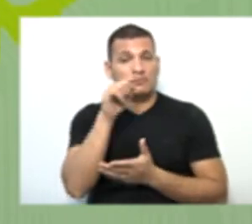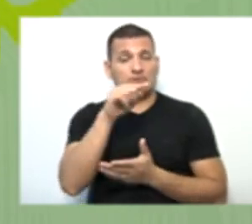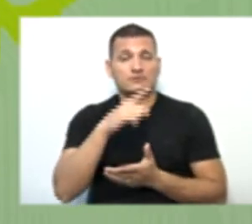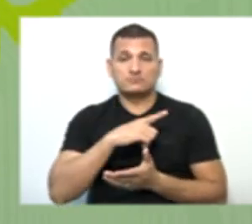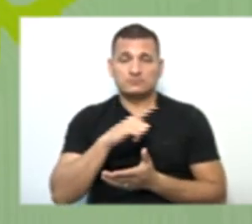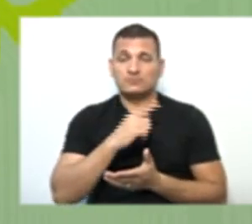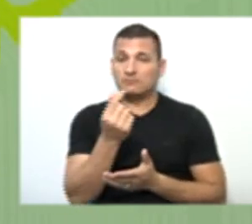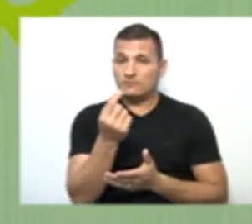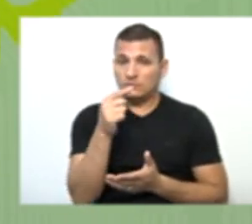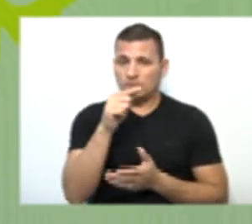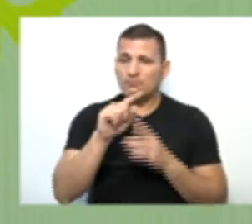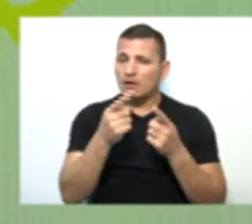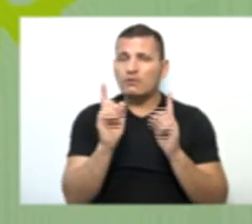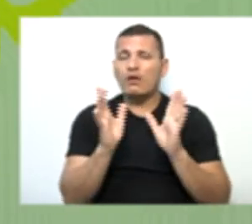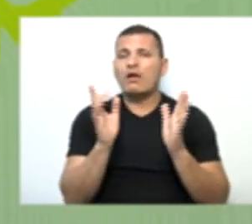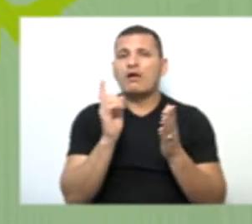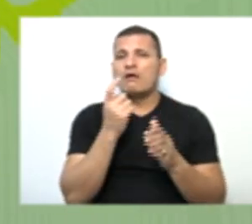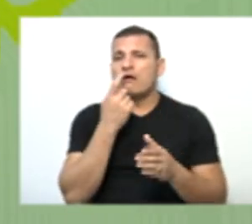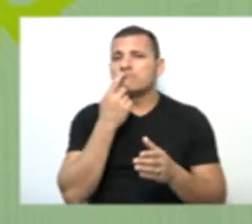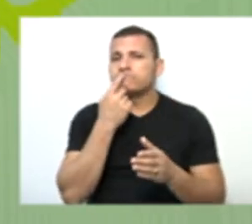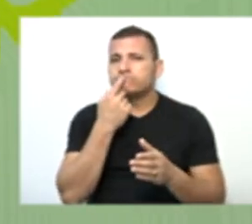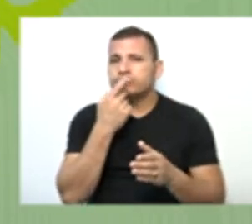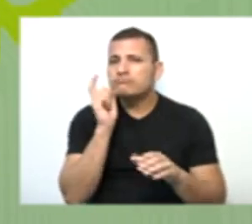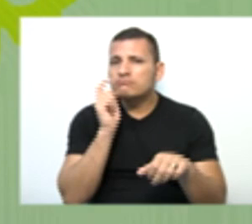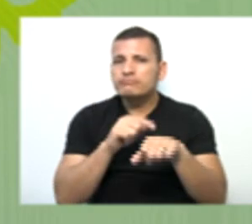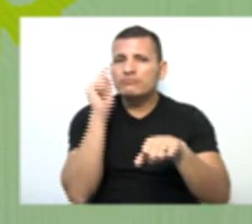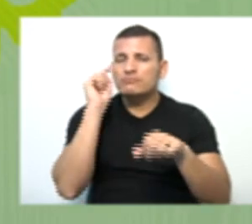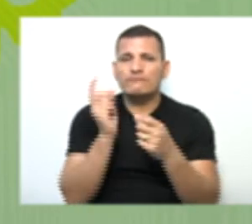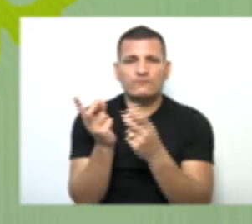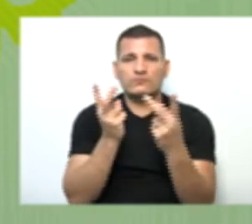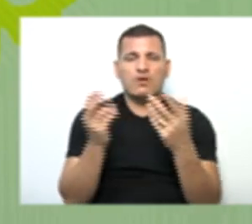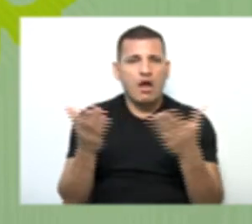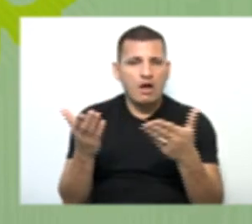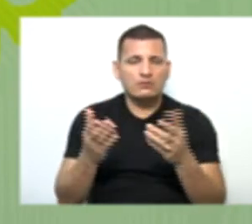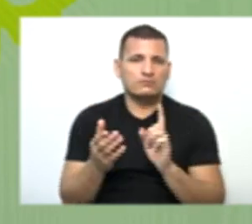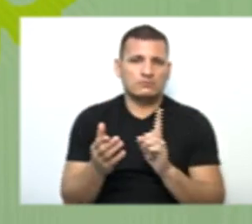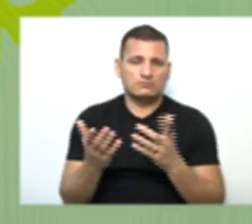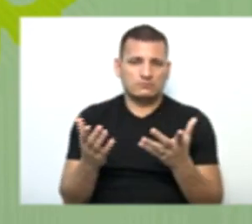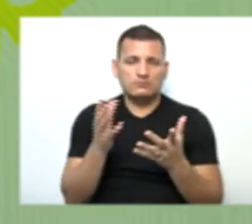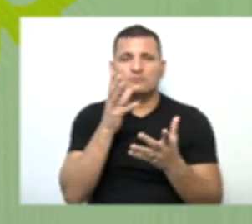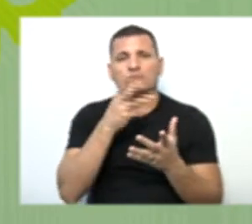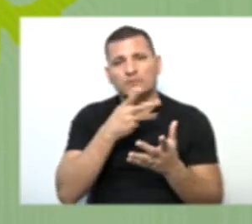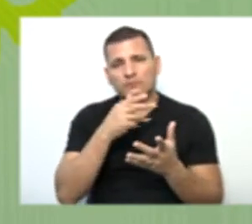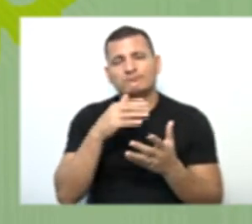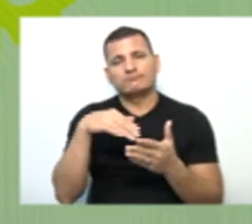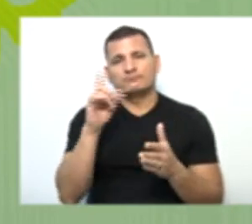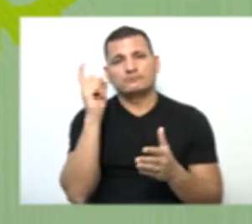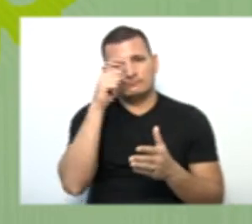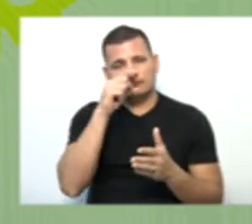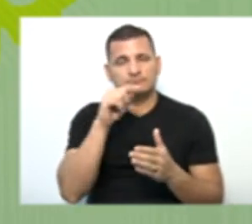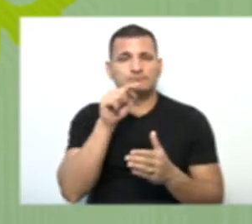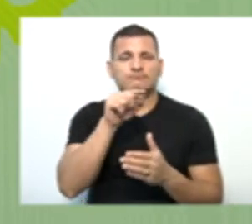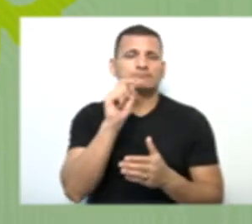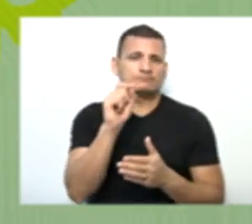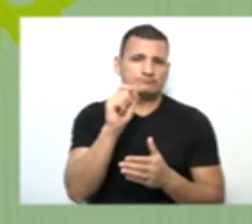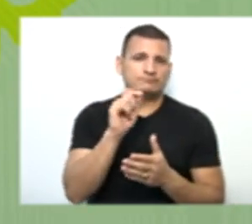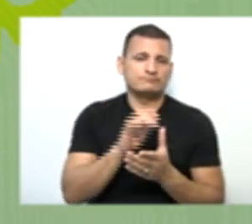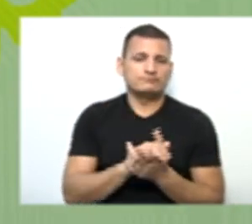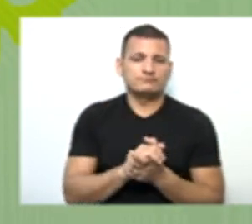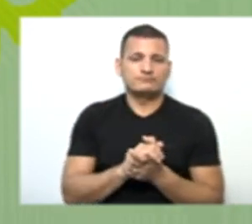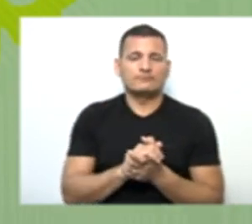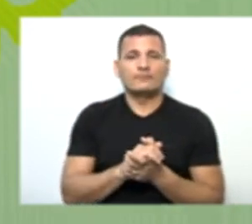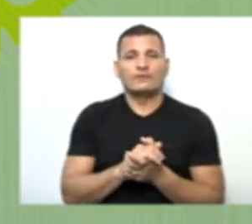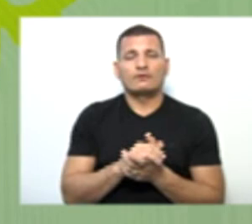não é de uma hora para outra que você fala assim, olha, eu vou vender e aparece alguém que consiga vender. Então, é mais difícil. Isso se chama o quê? A parte